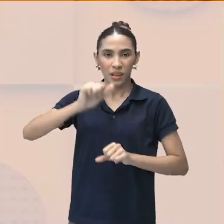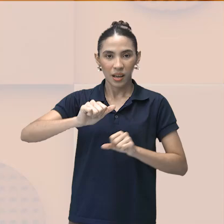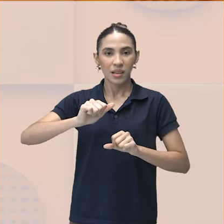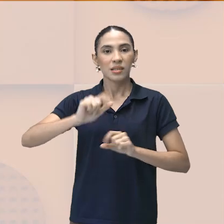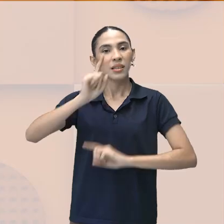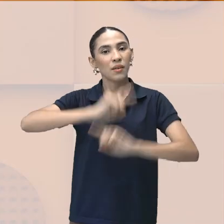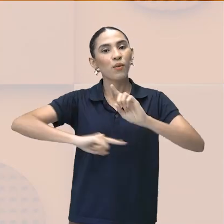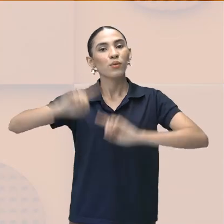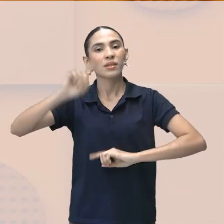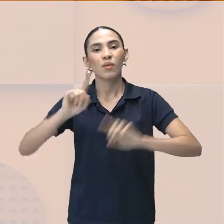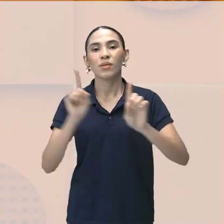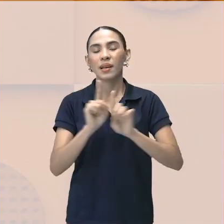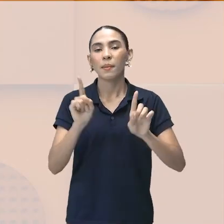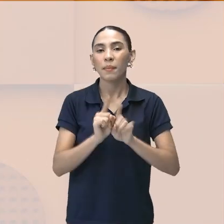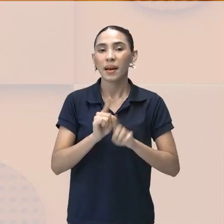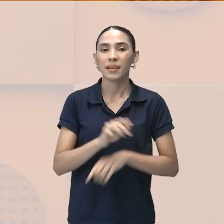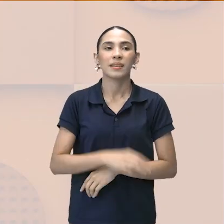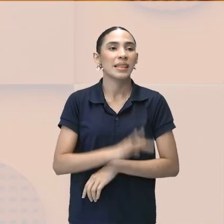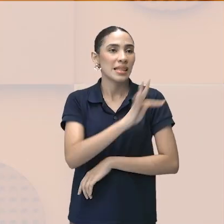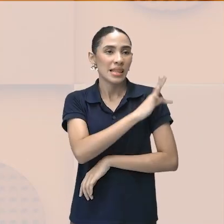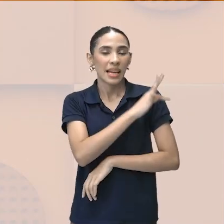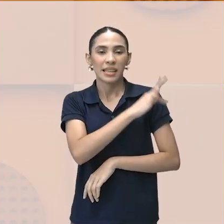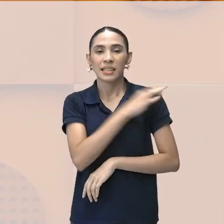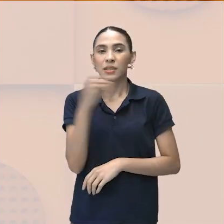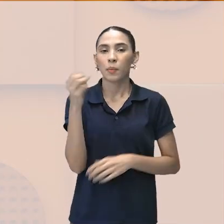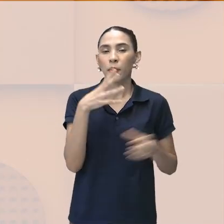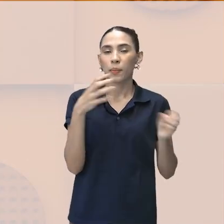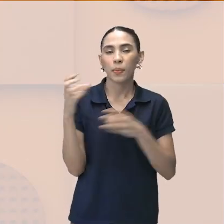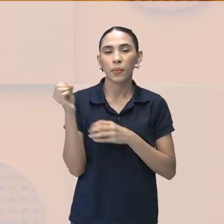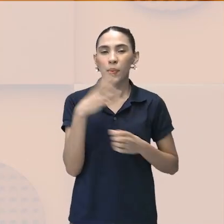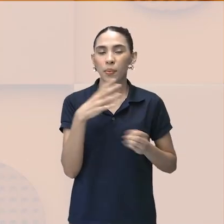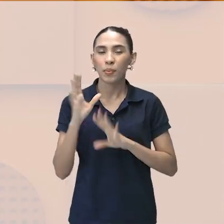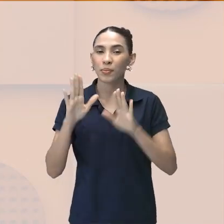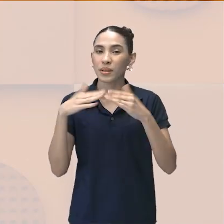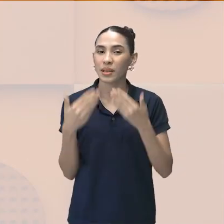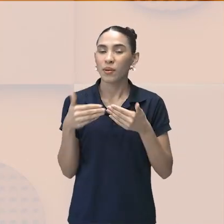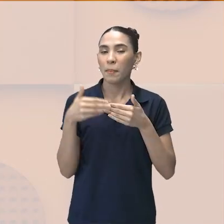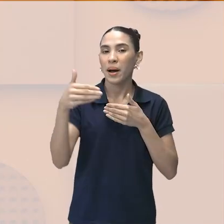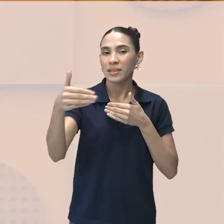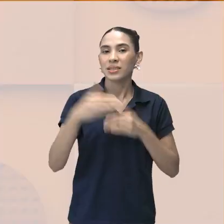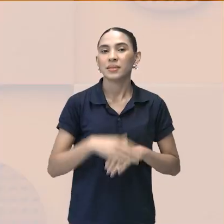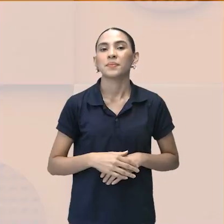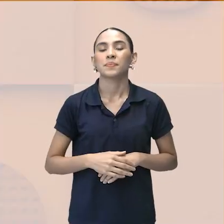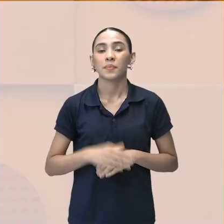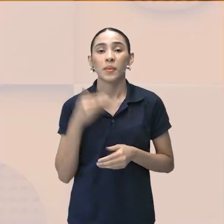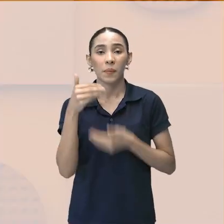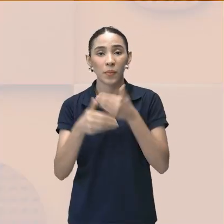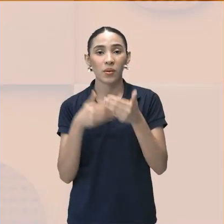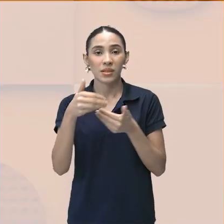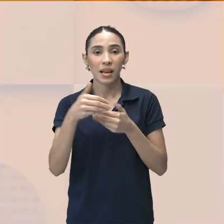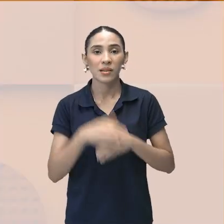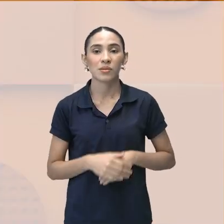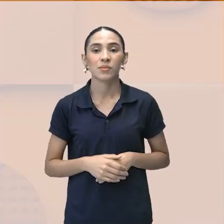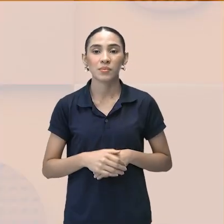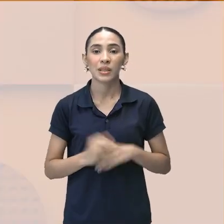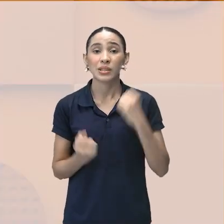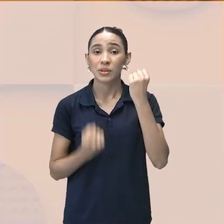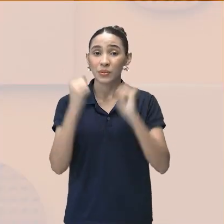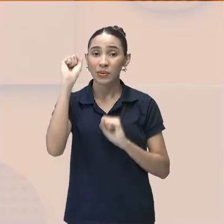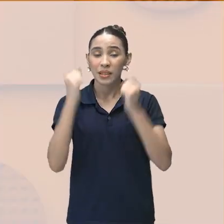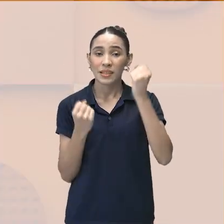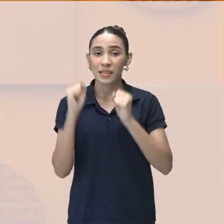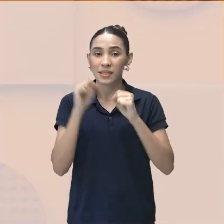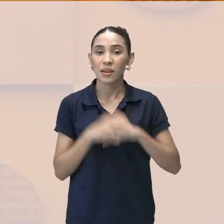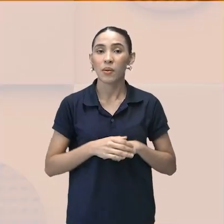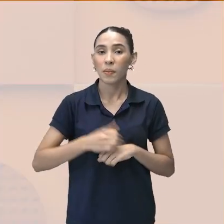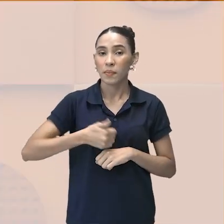em constante evolução, técnicas surgindo. Então, a partir ali daquele processo de